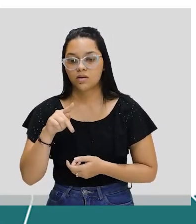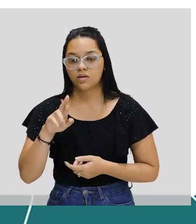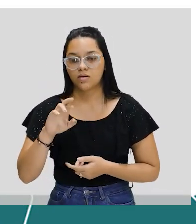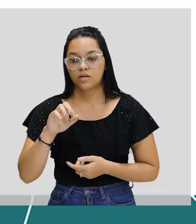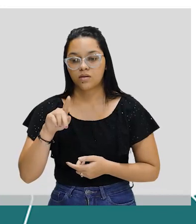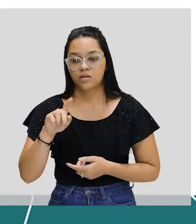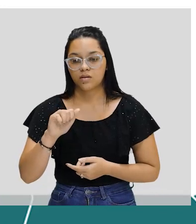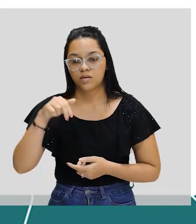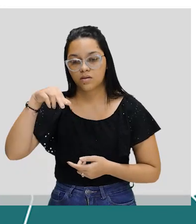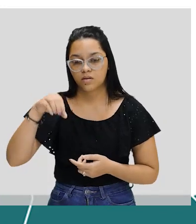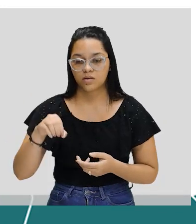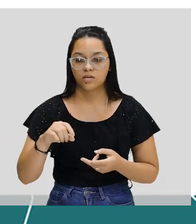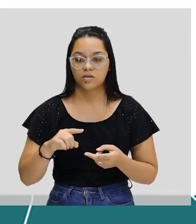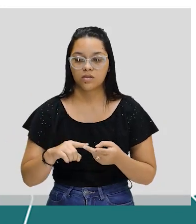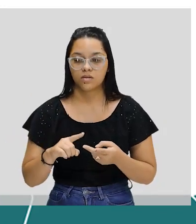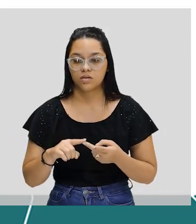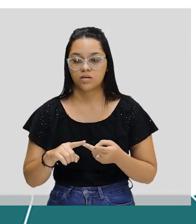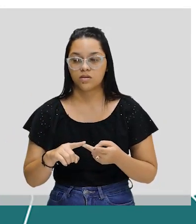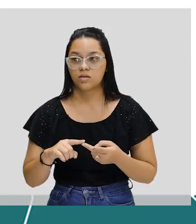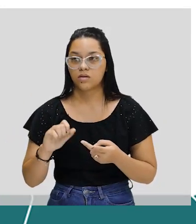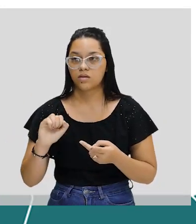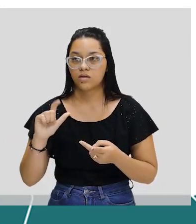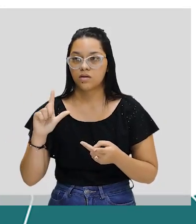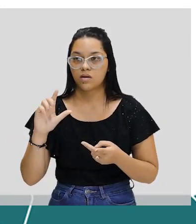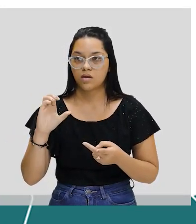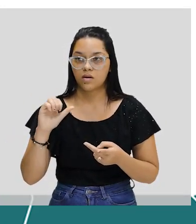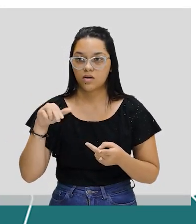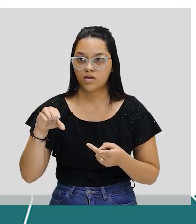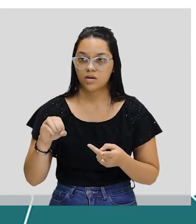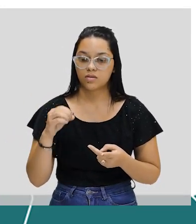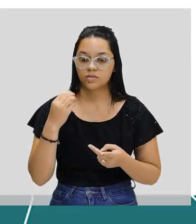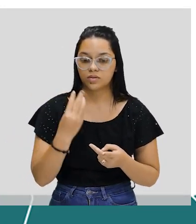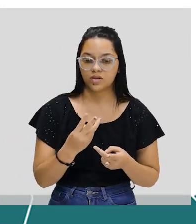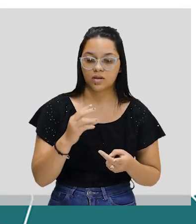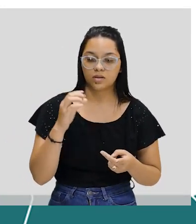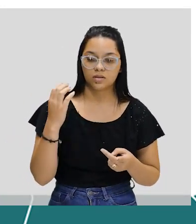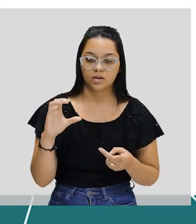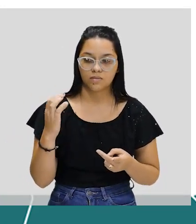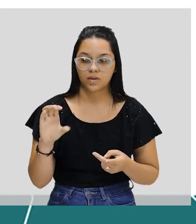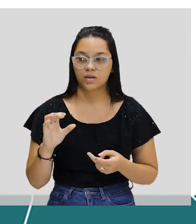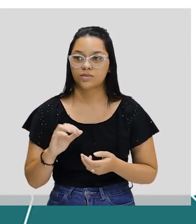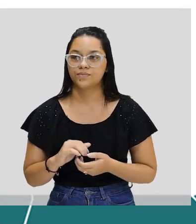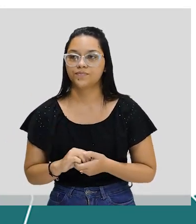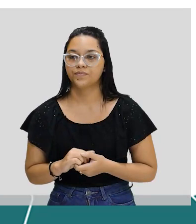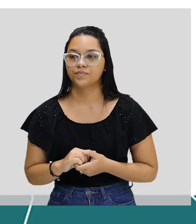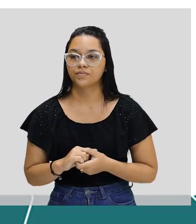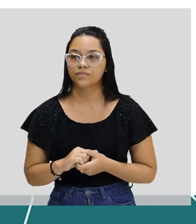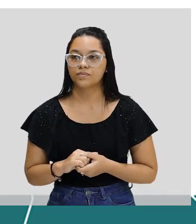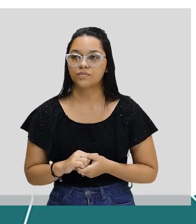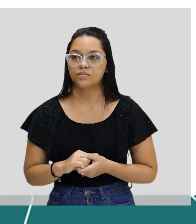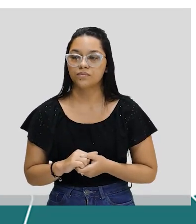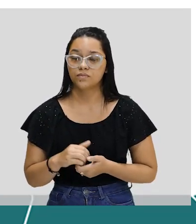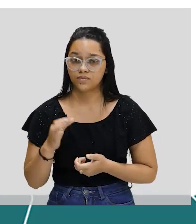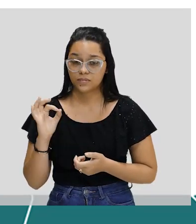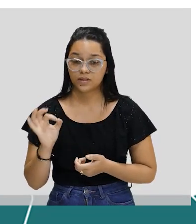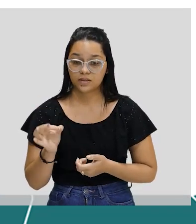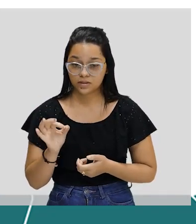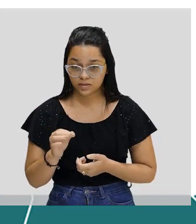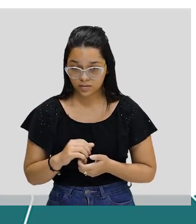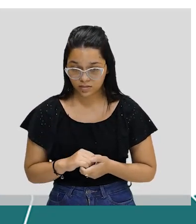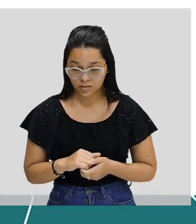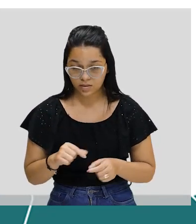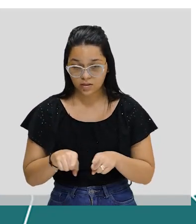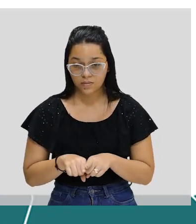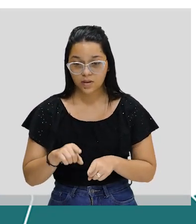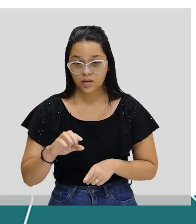Propano, um alcano de 3 carbonos, prop mais an mais O, propano, beleza?